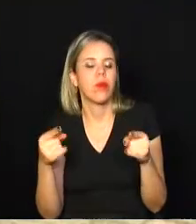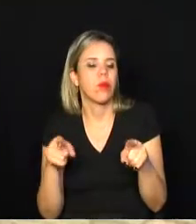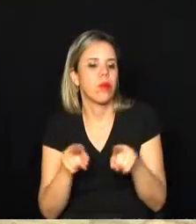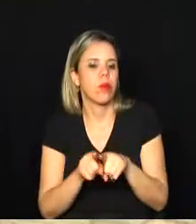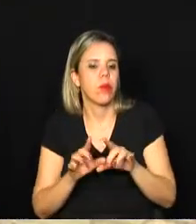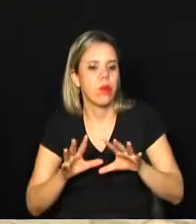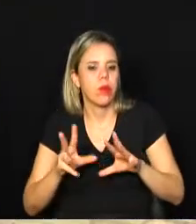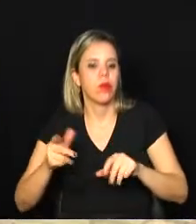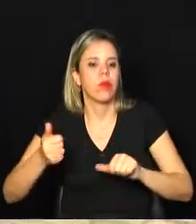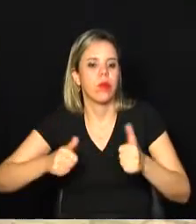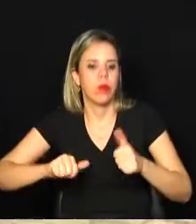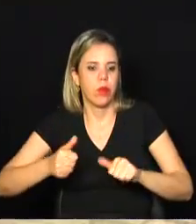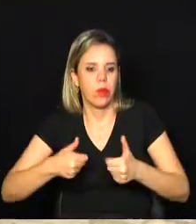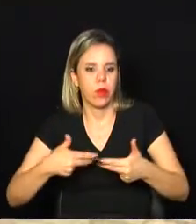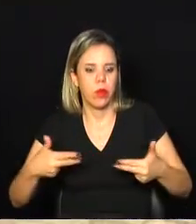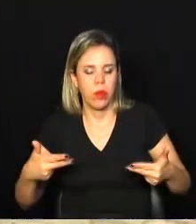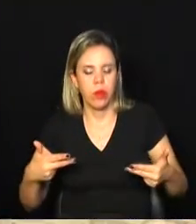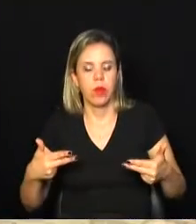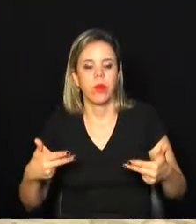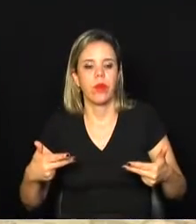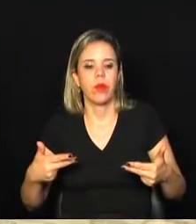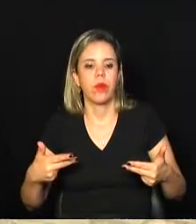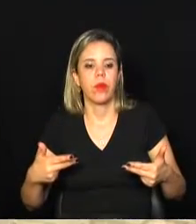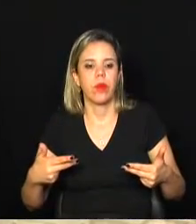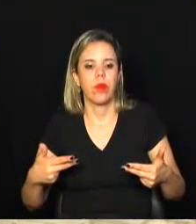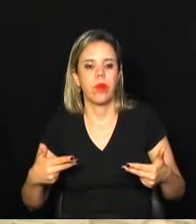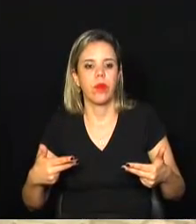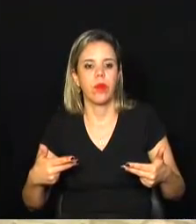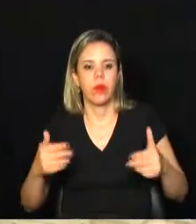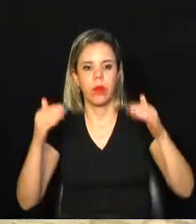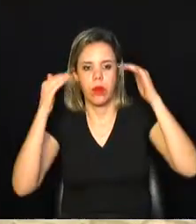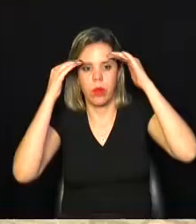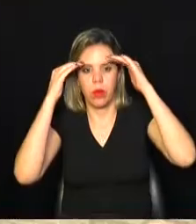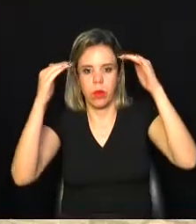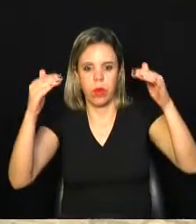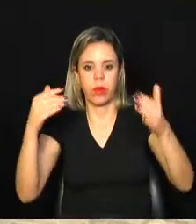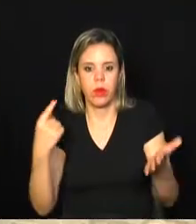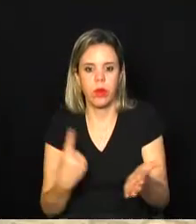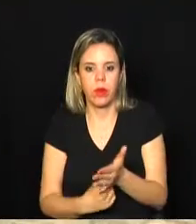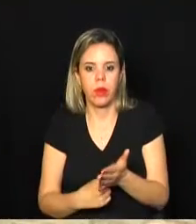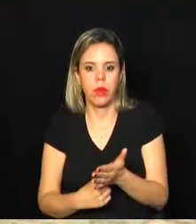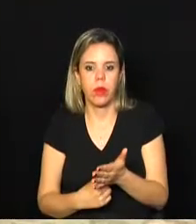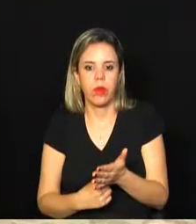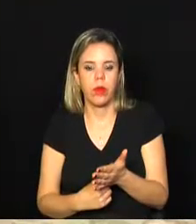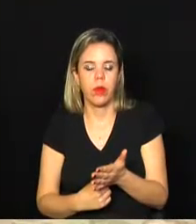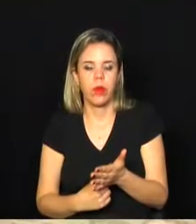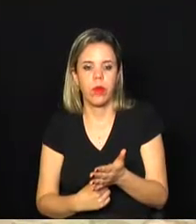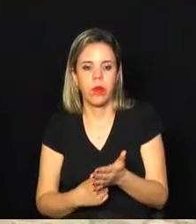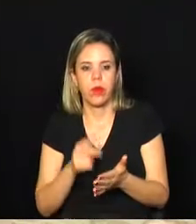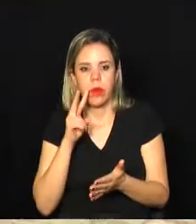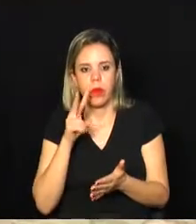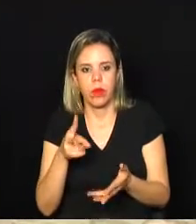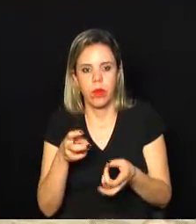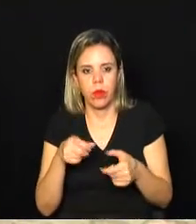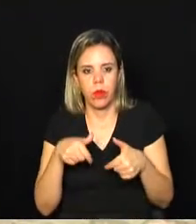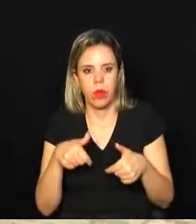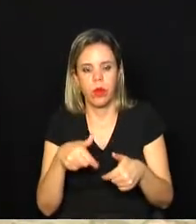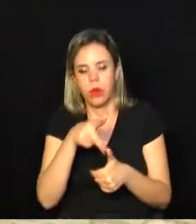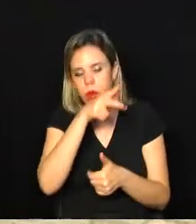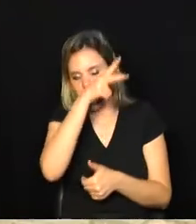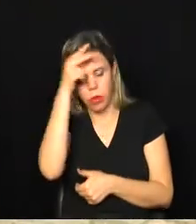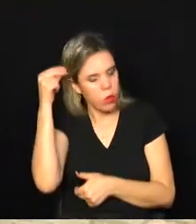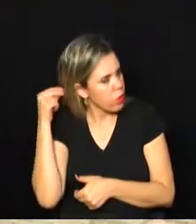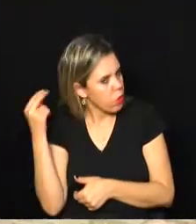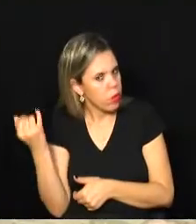vai ter toda avaliação e das condições de Honrar em esses o SUS então eu vejo que é uma iniciativa do